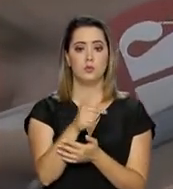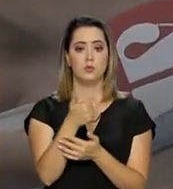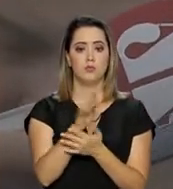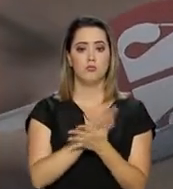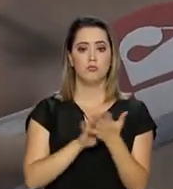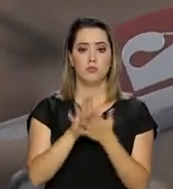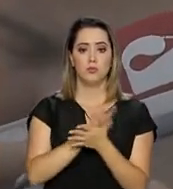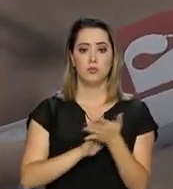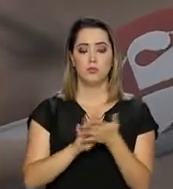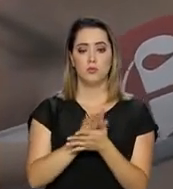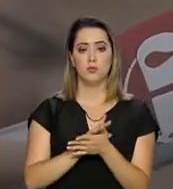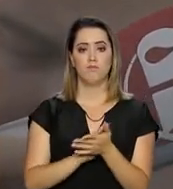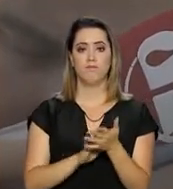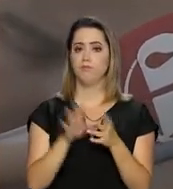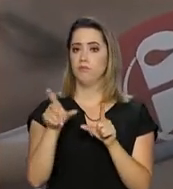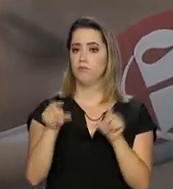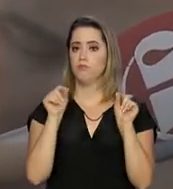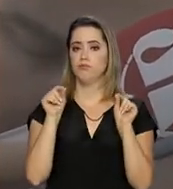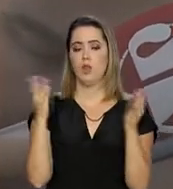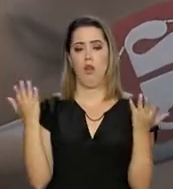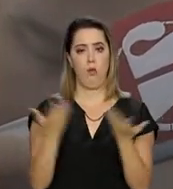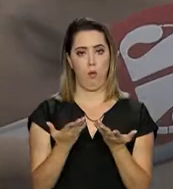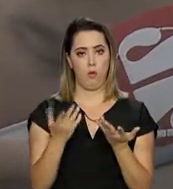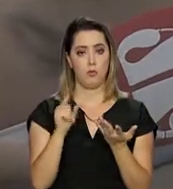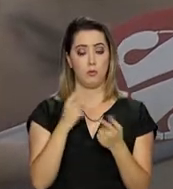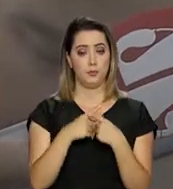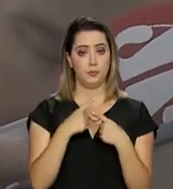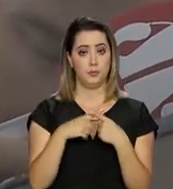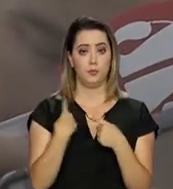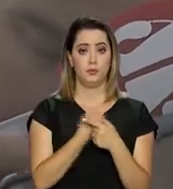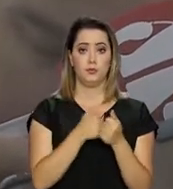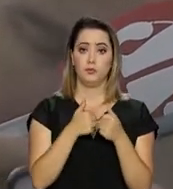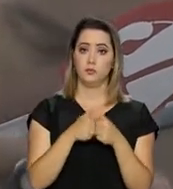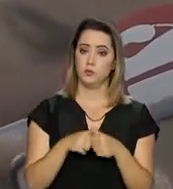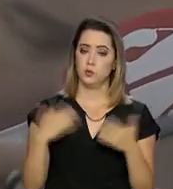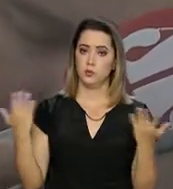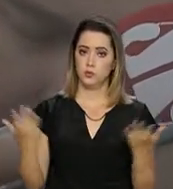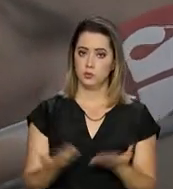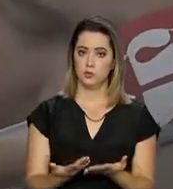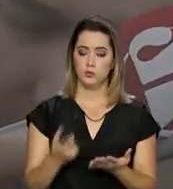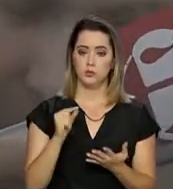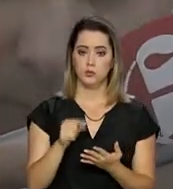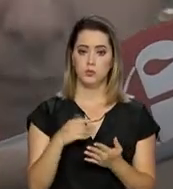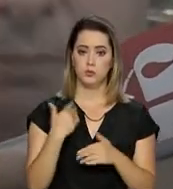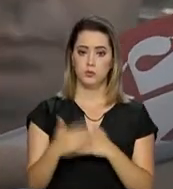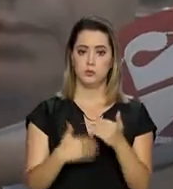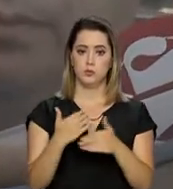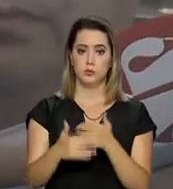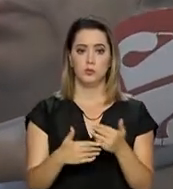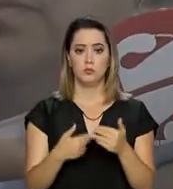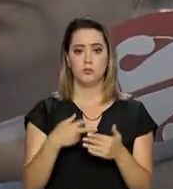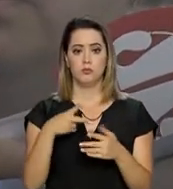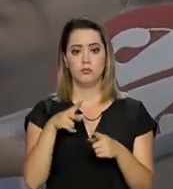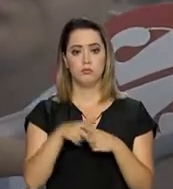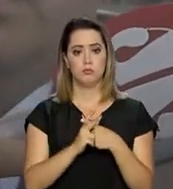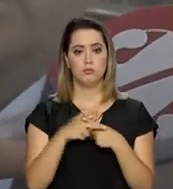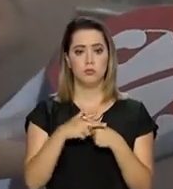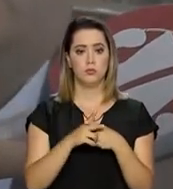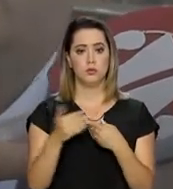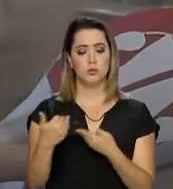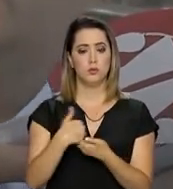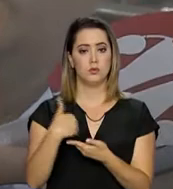nada definido neste momento porque nós estamos inclusive em processo de revisão de receitas